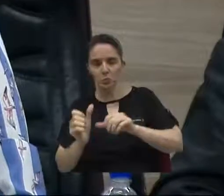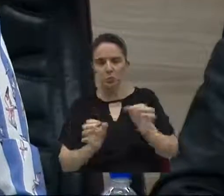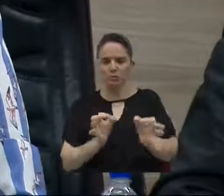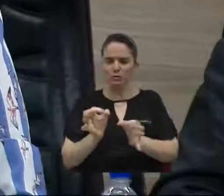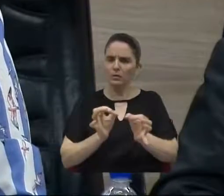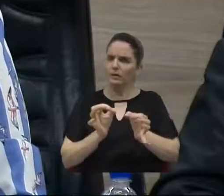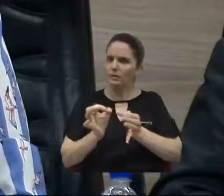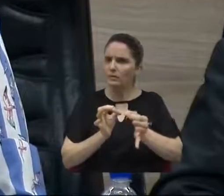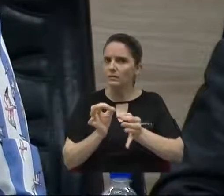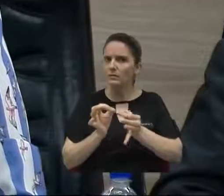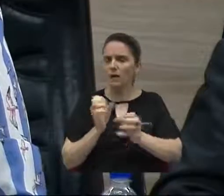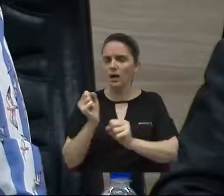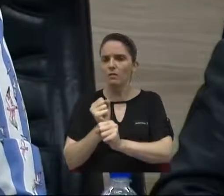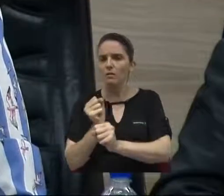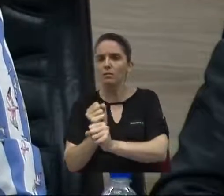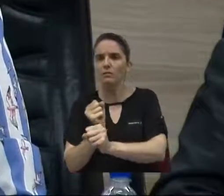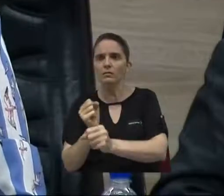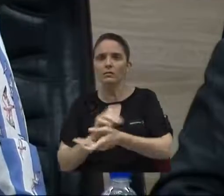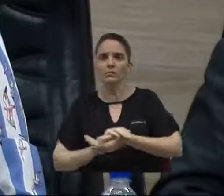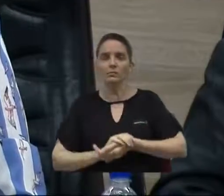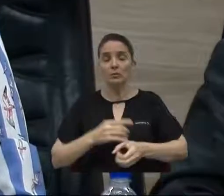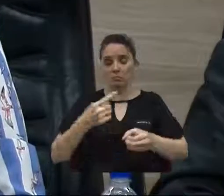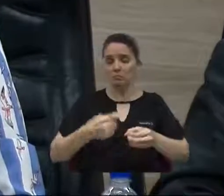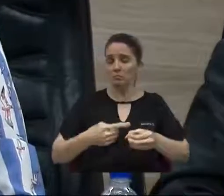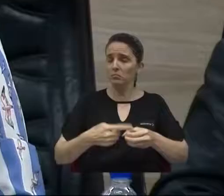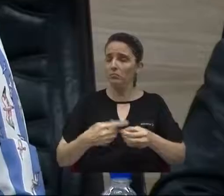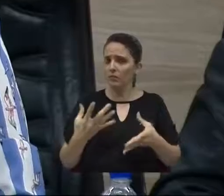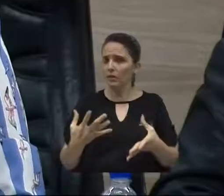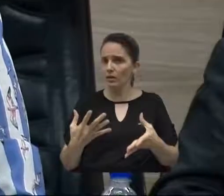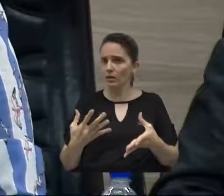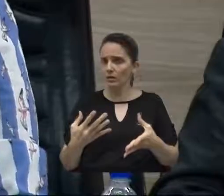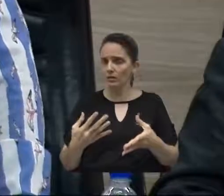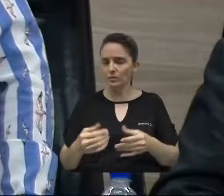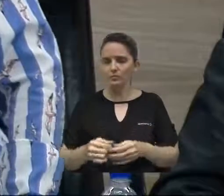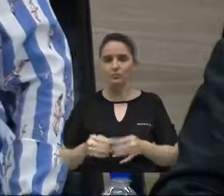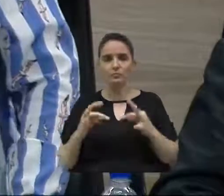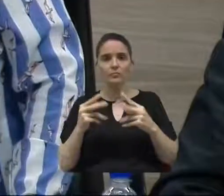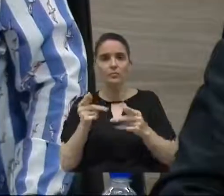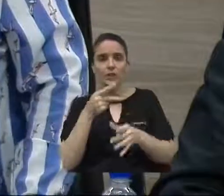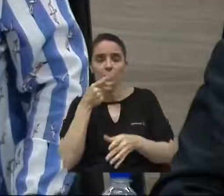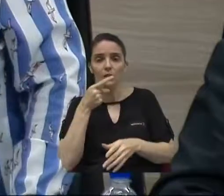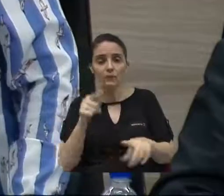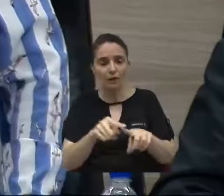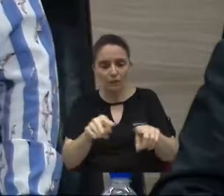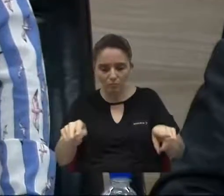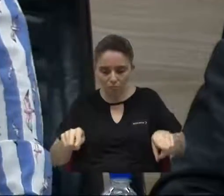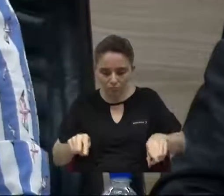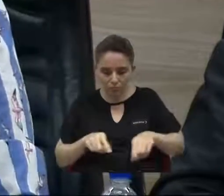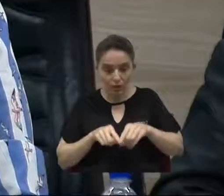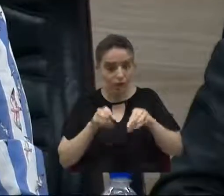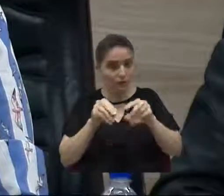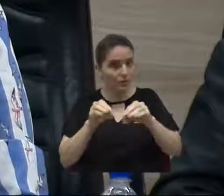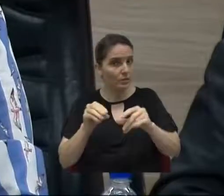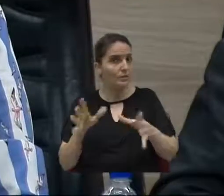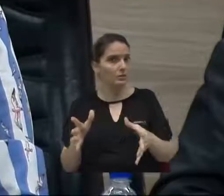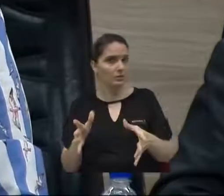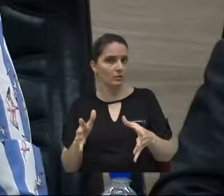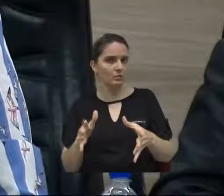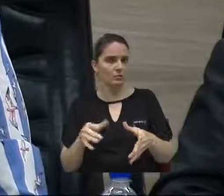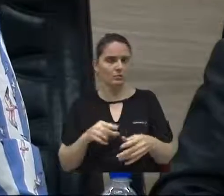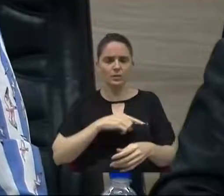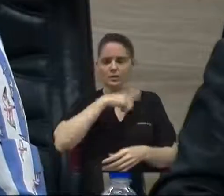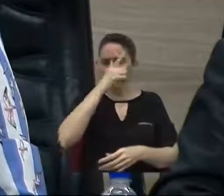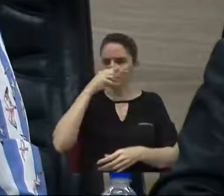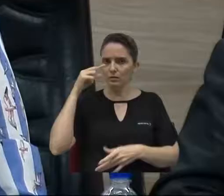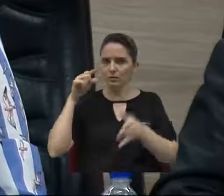planejamento, obras, né, na cidade, essa parte territorial da nossa cidade. Então, por isso, eu fiz o requerimento, ele vai